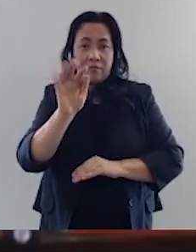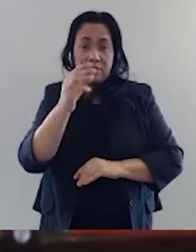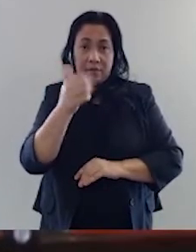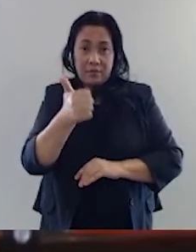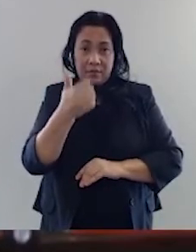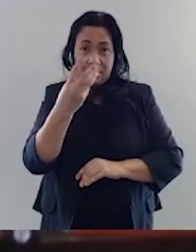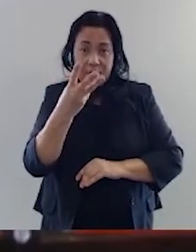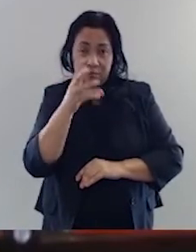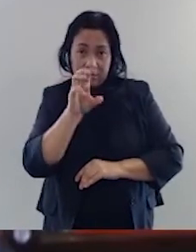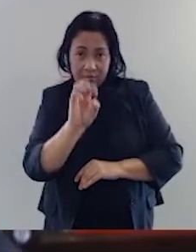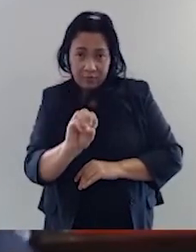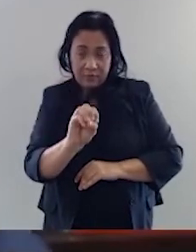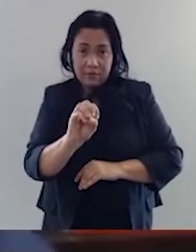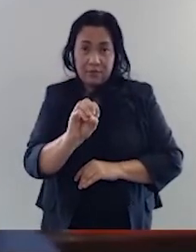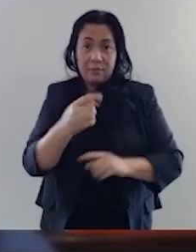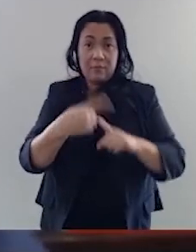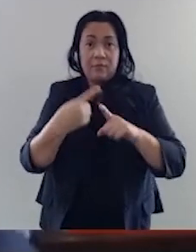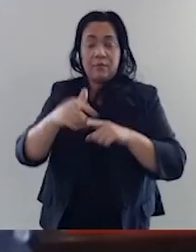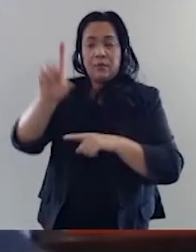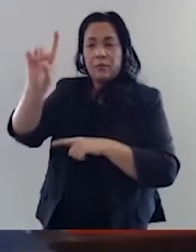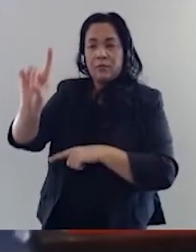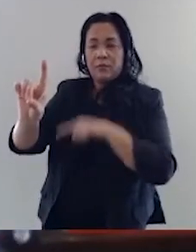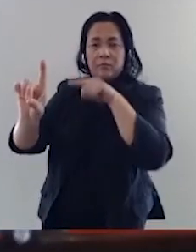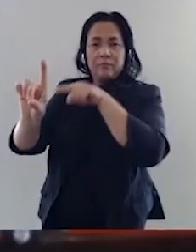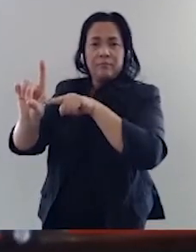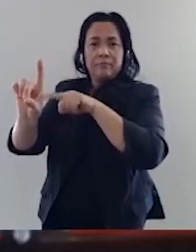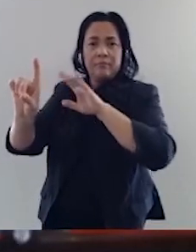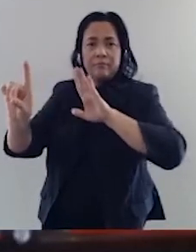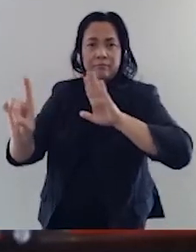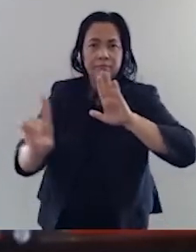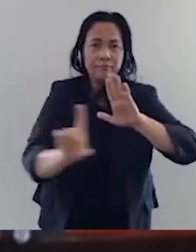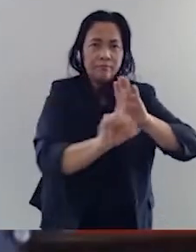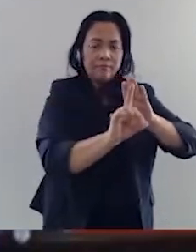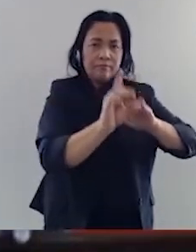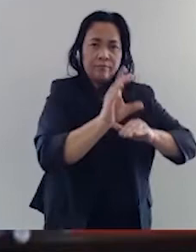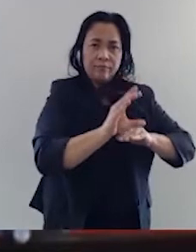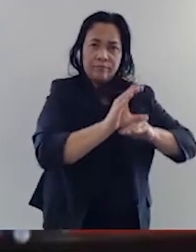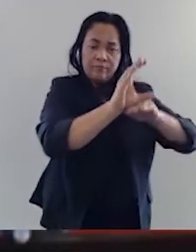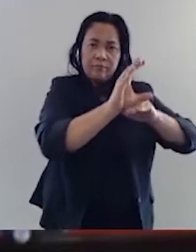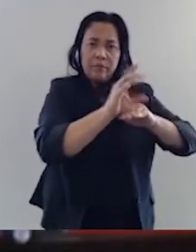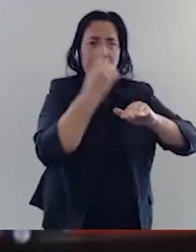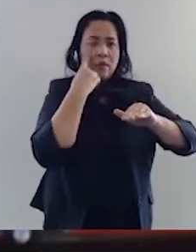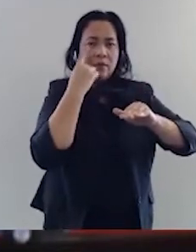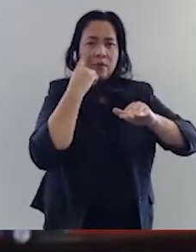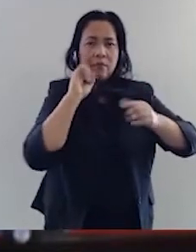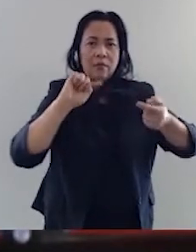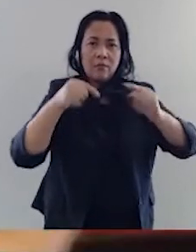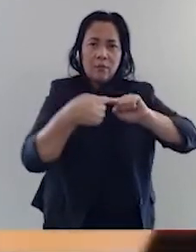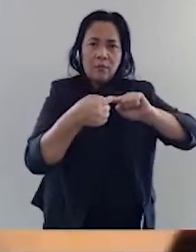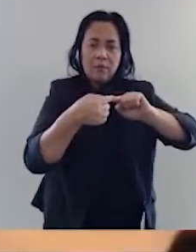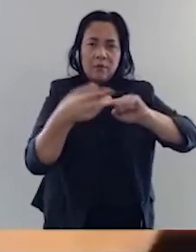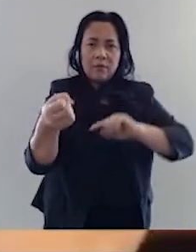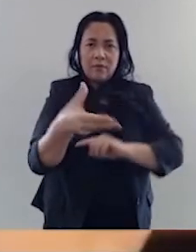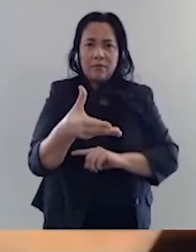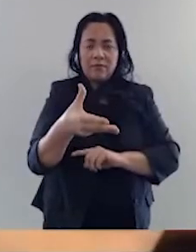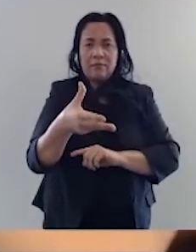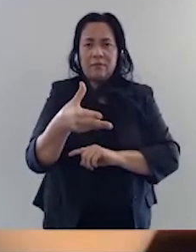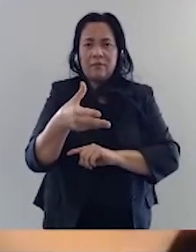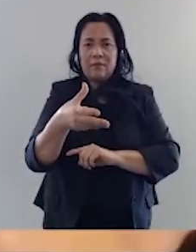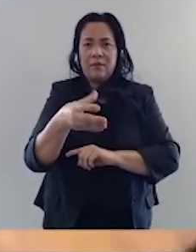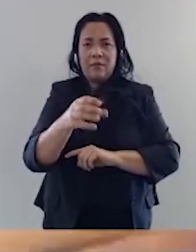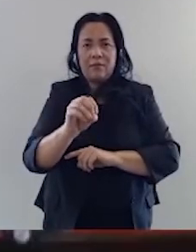pré-constitucional ele tem que ser examinado sob o prisma da sua compatibilidade com a nova ordem. Isso não é uma questão